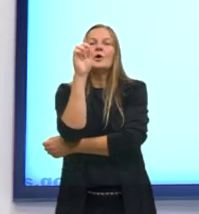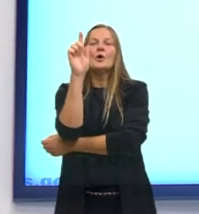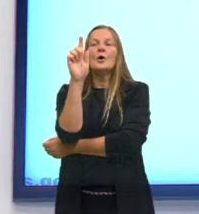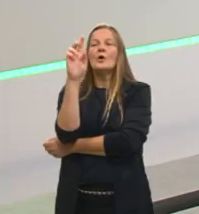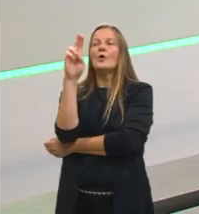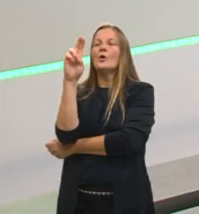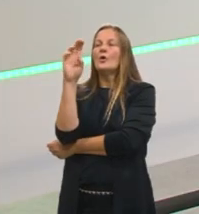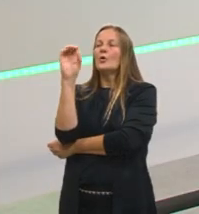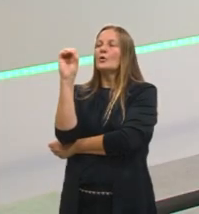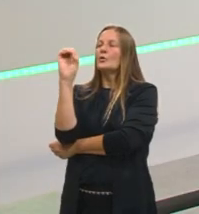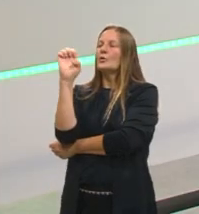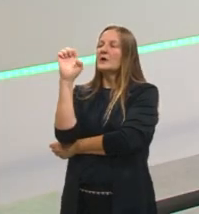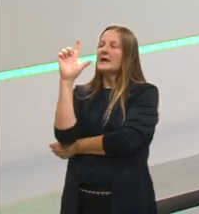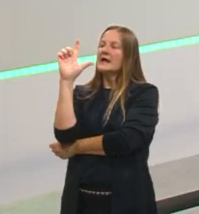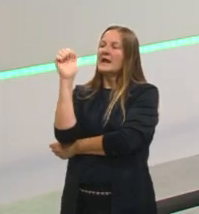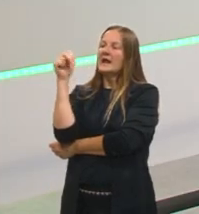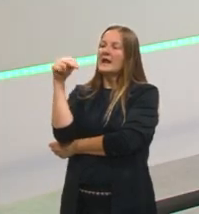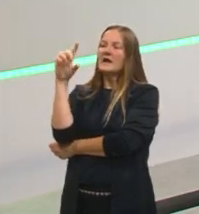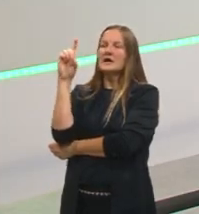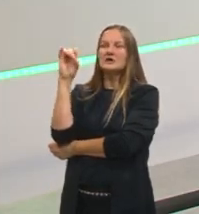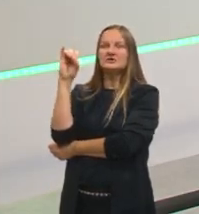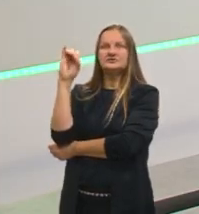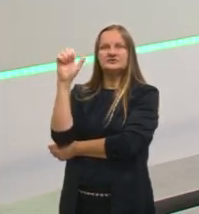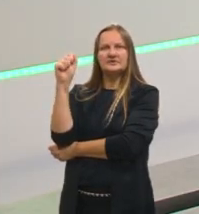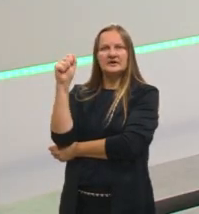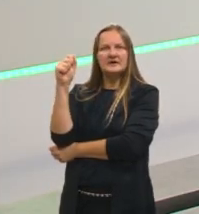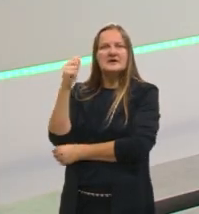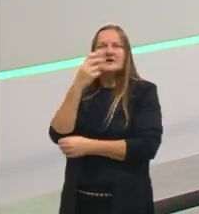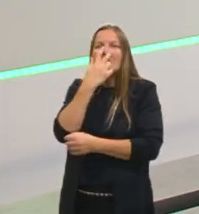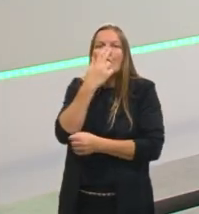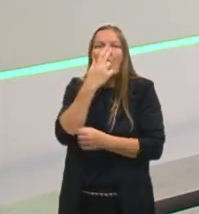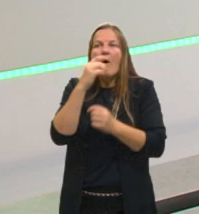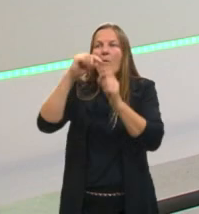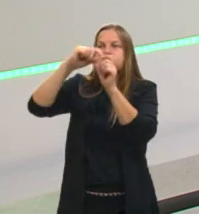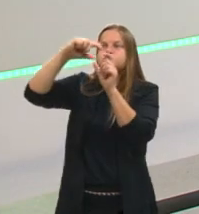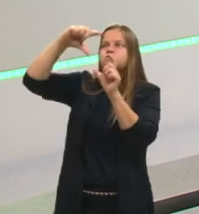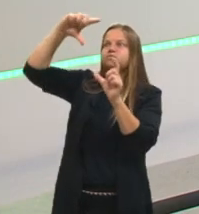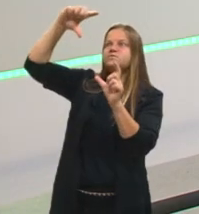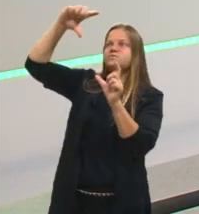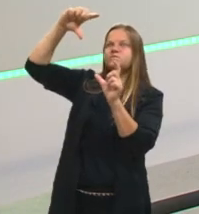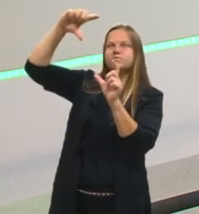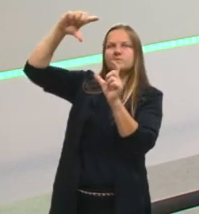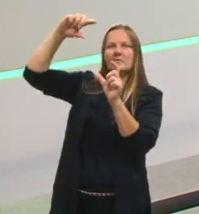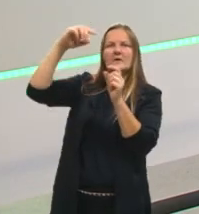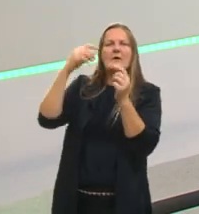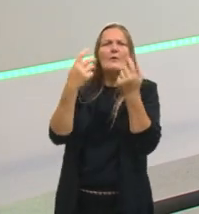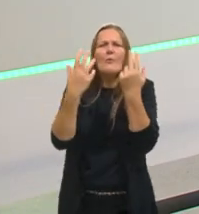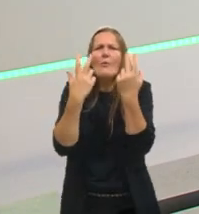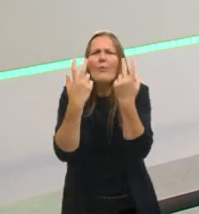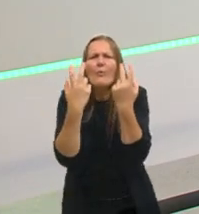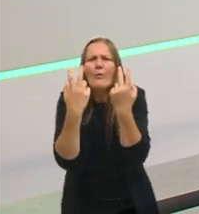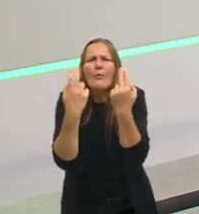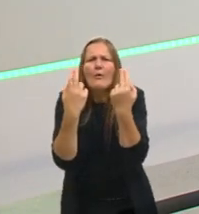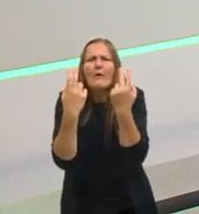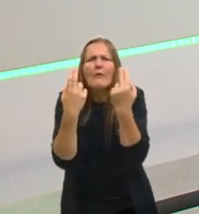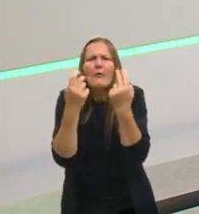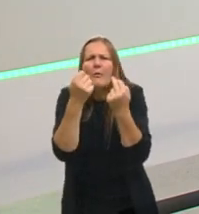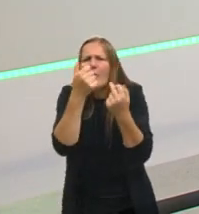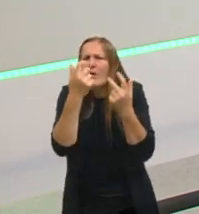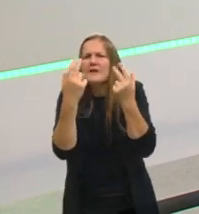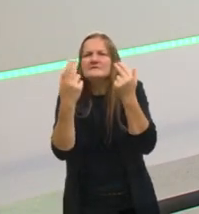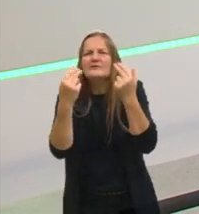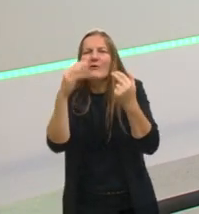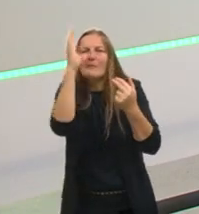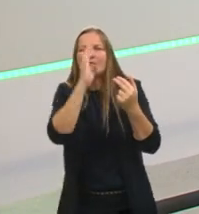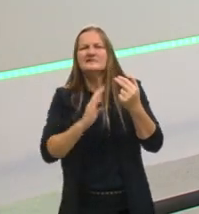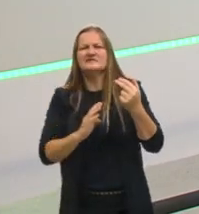Groelândia aparece gigantesca ela parece do tamanho do Brasil mas na realidade ela é bem menor que o Brasil então você